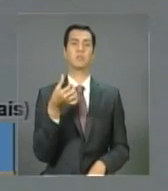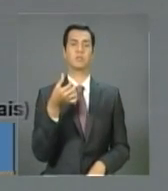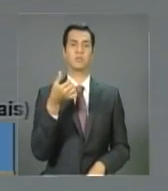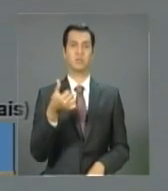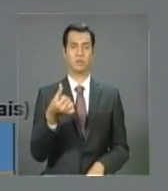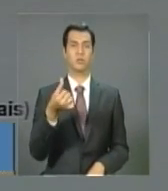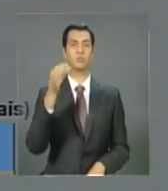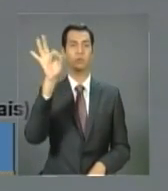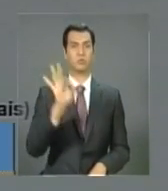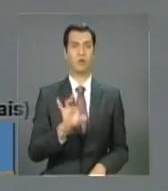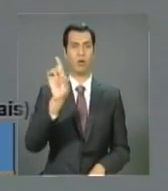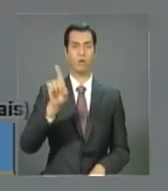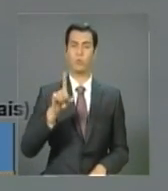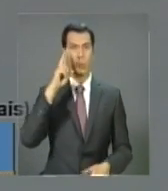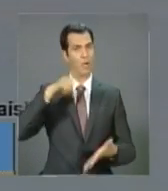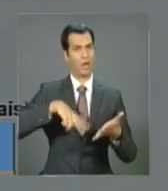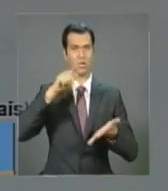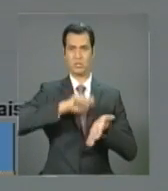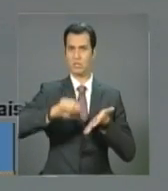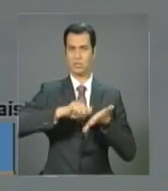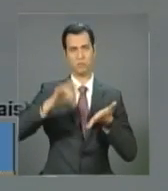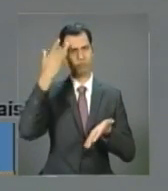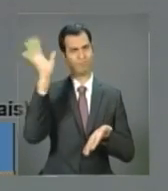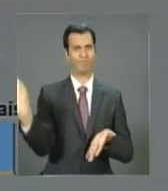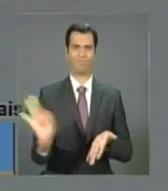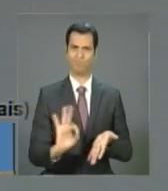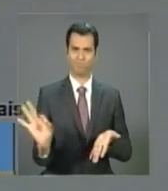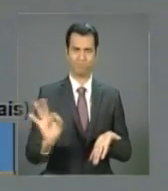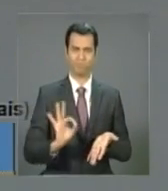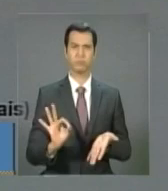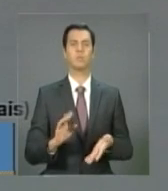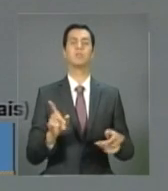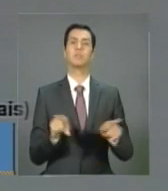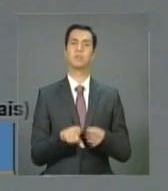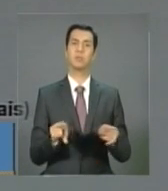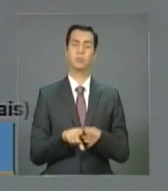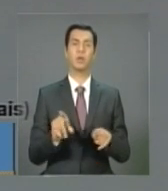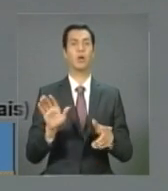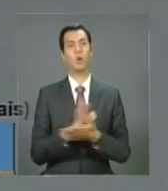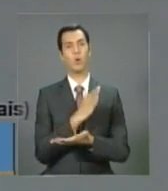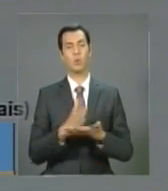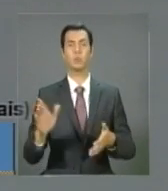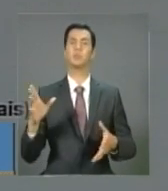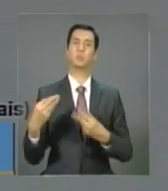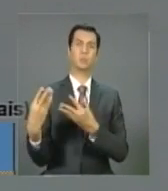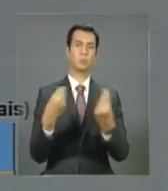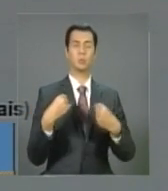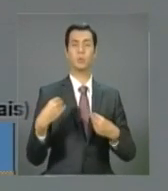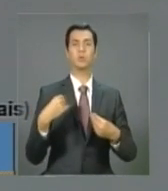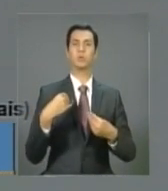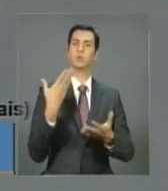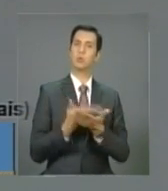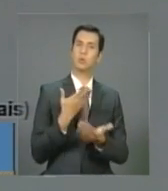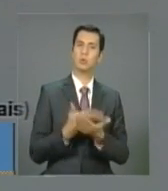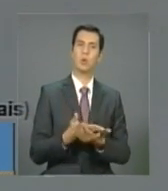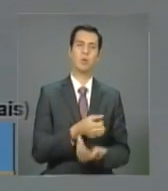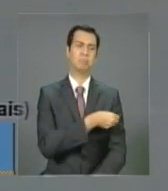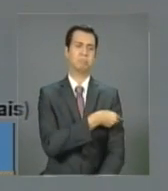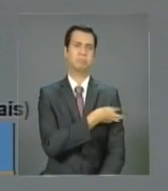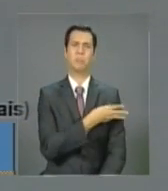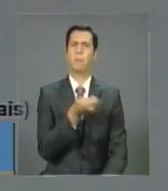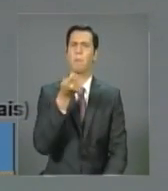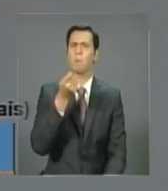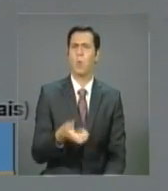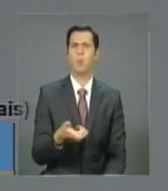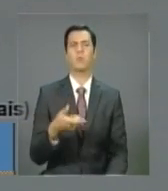são analfabetos ainda se encontram numa situação de baixíssima escolaridade, portanto, também têm direito a